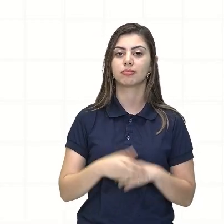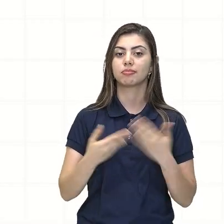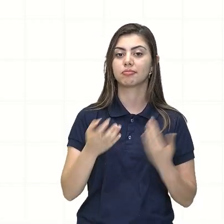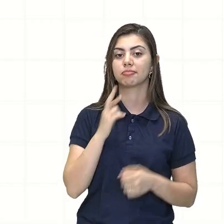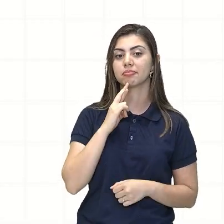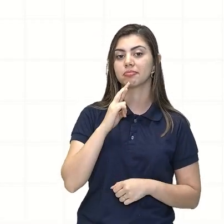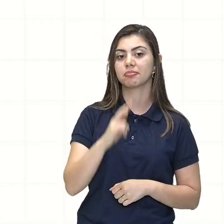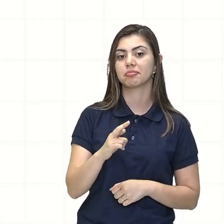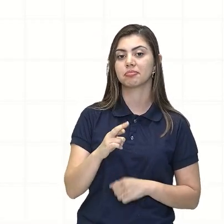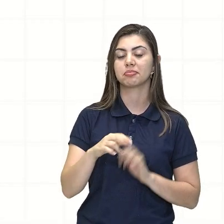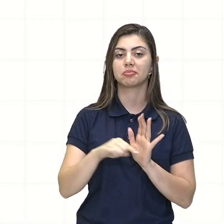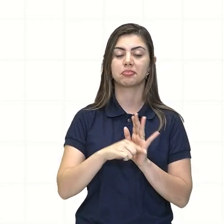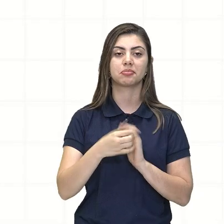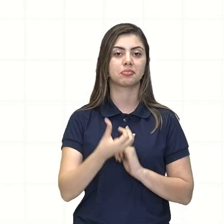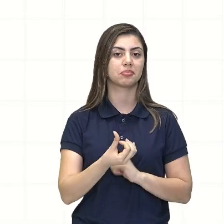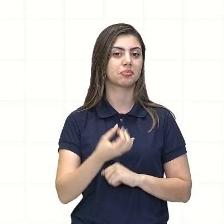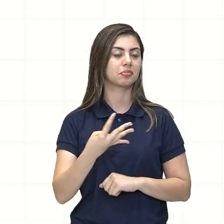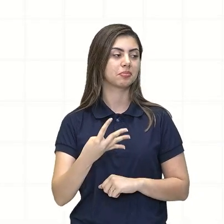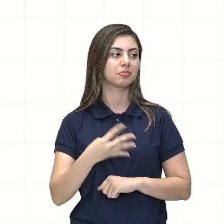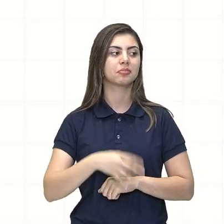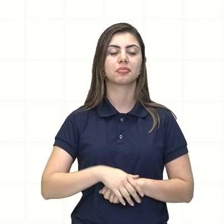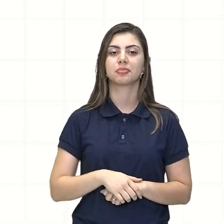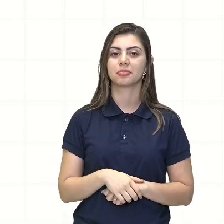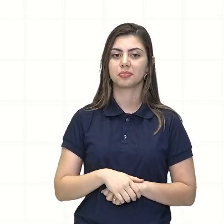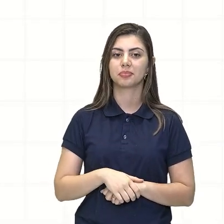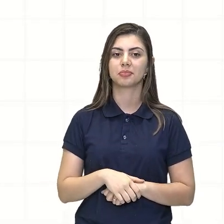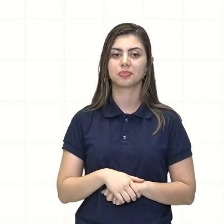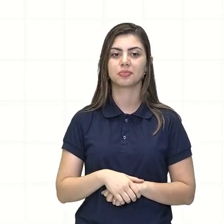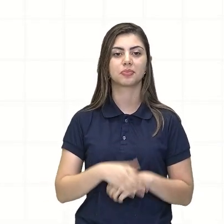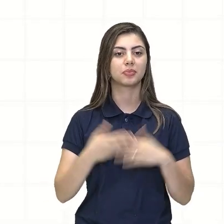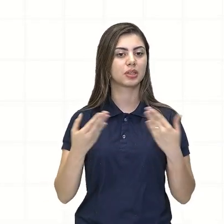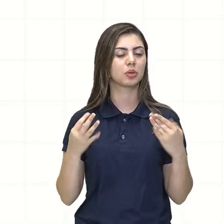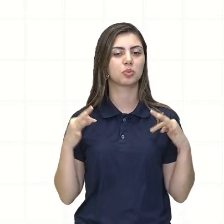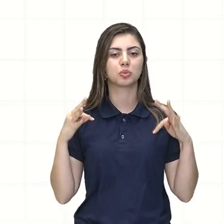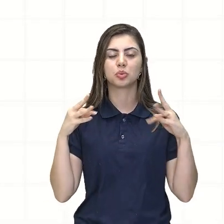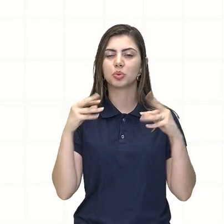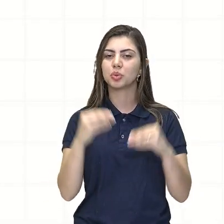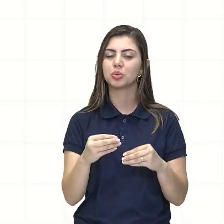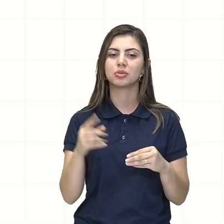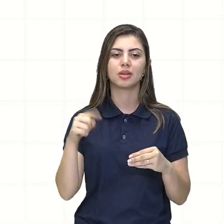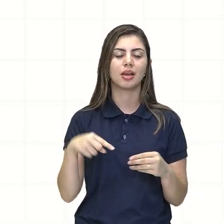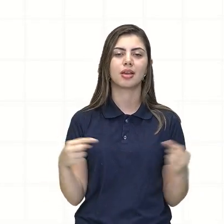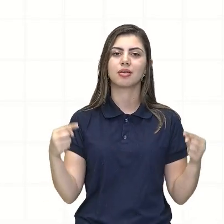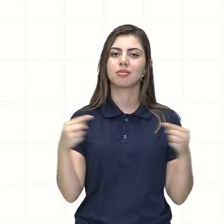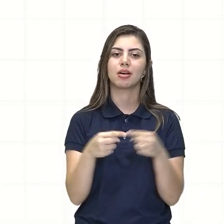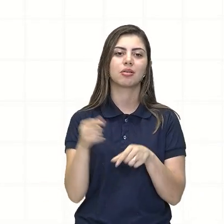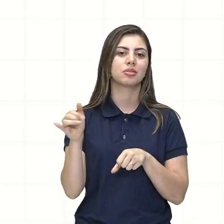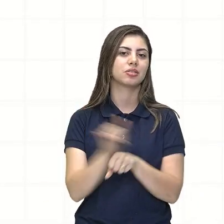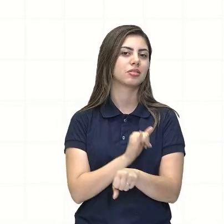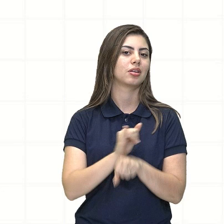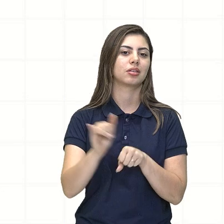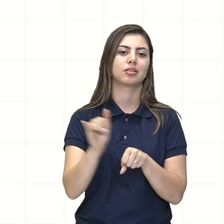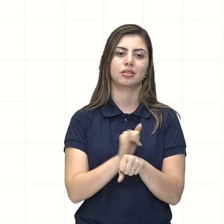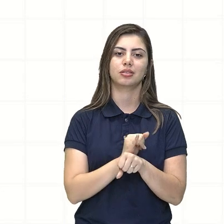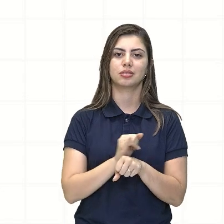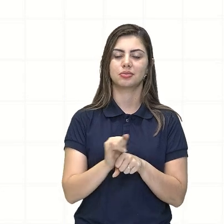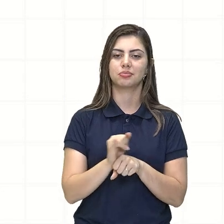menos 64. Ok? Então, para todos, a gente vai resolver exatamente do mesmo jeito,